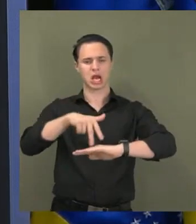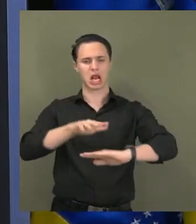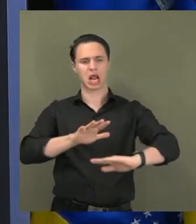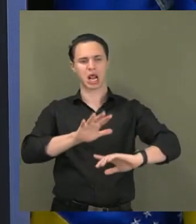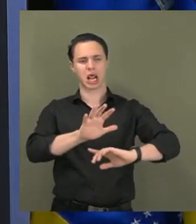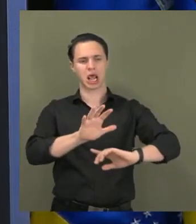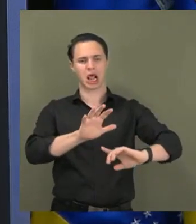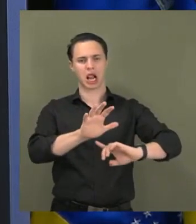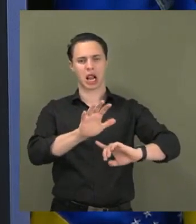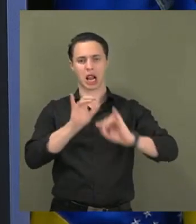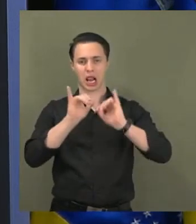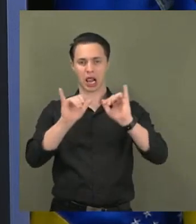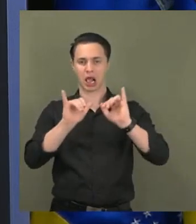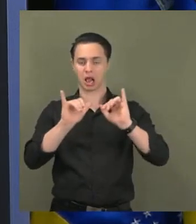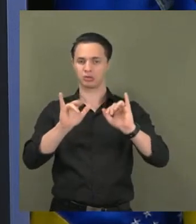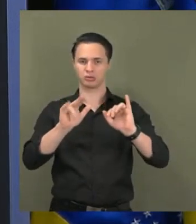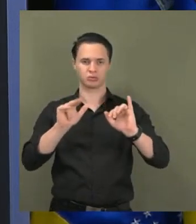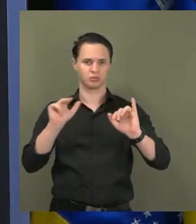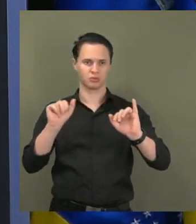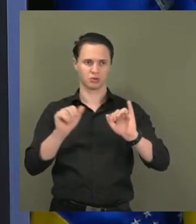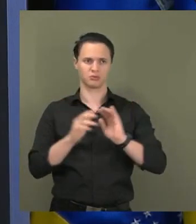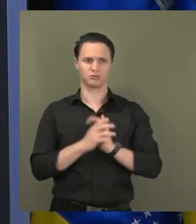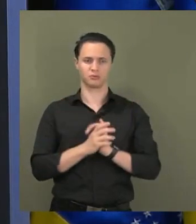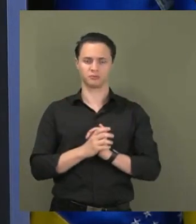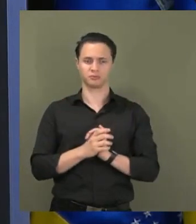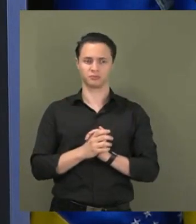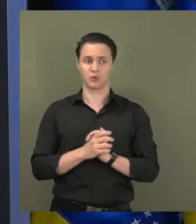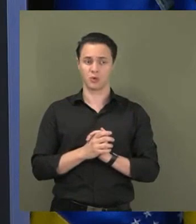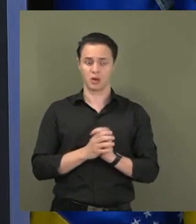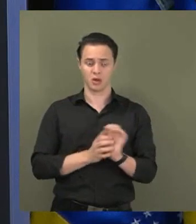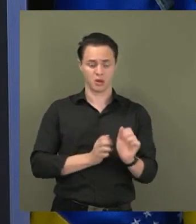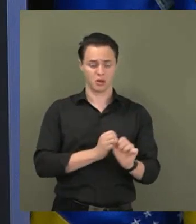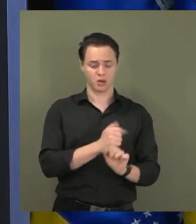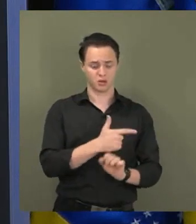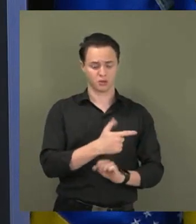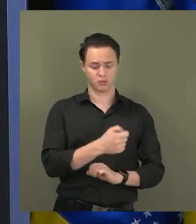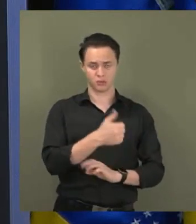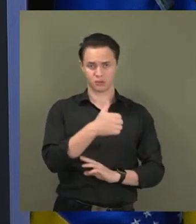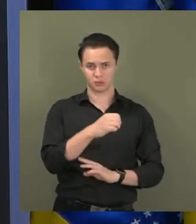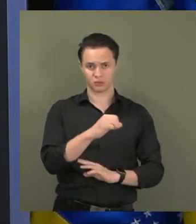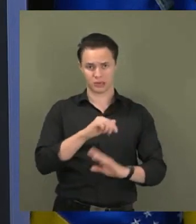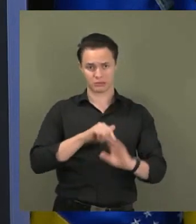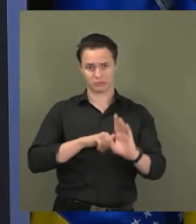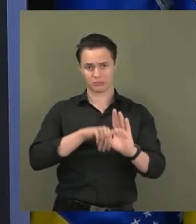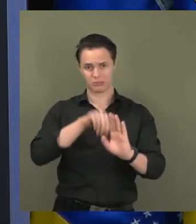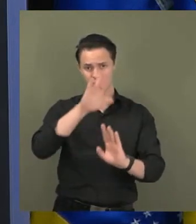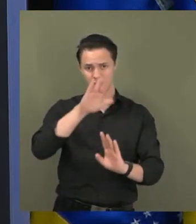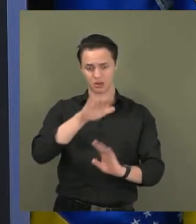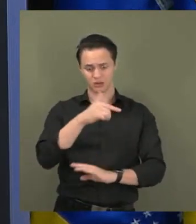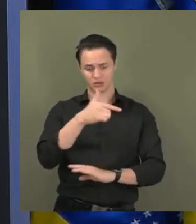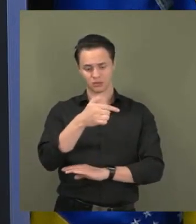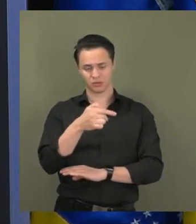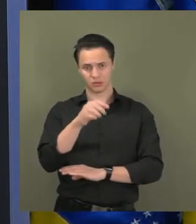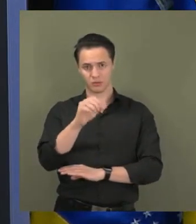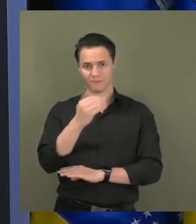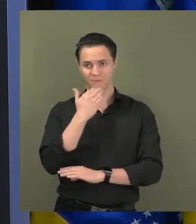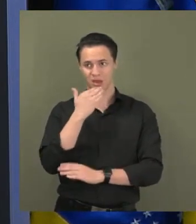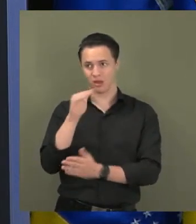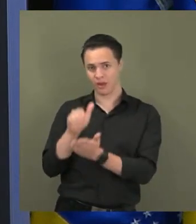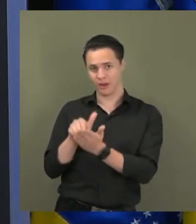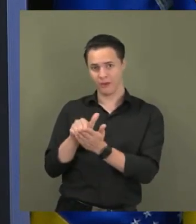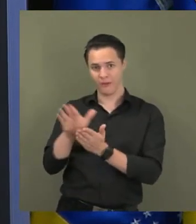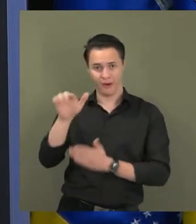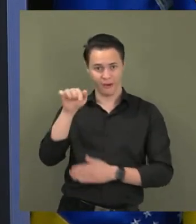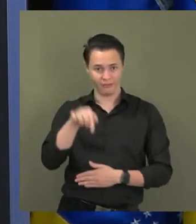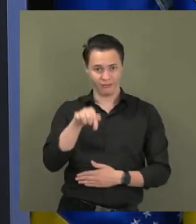judicial. Desde 2019, são mais de 60 pedidos de impeachment protocolados na mesa diretora